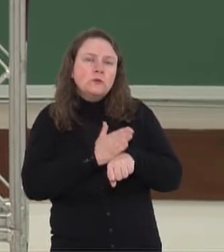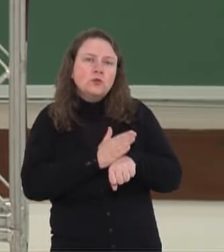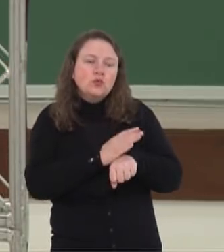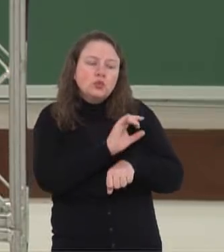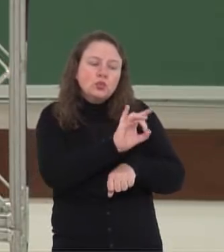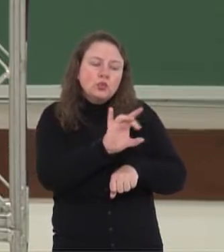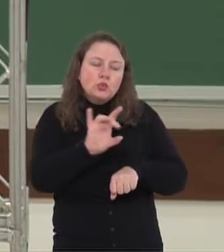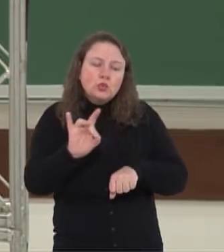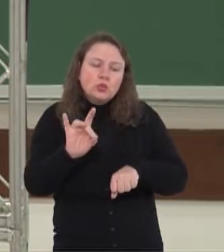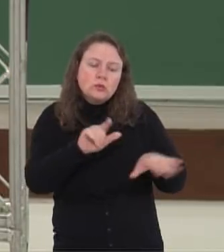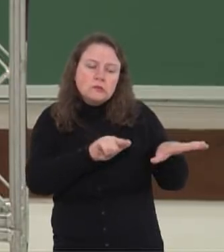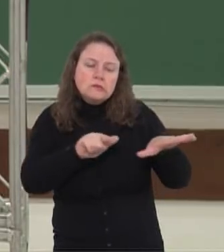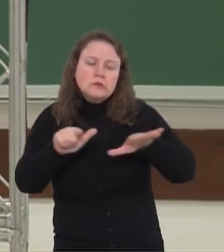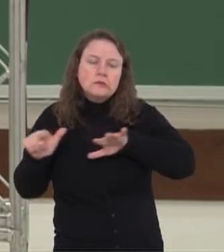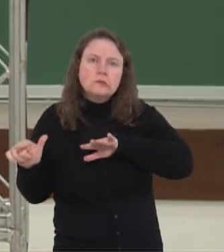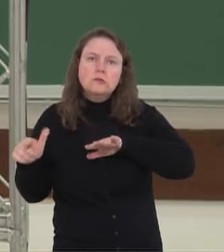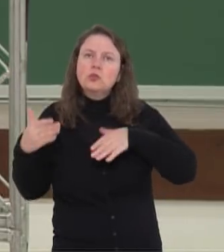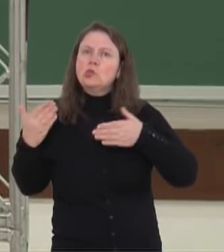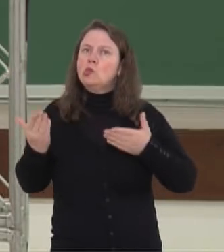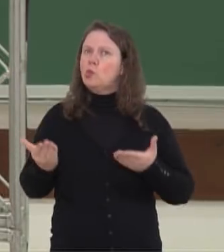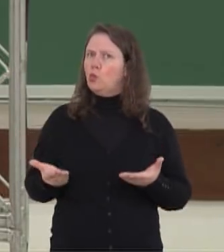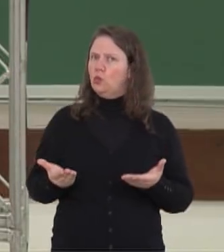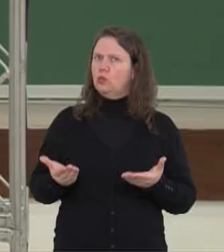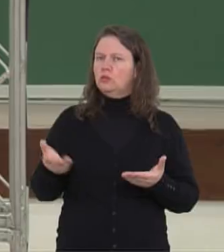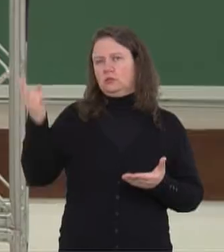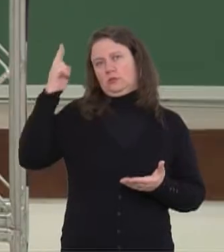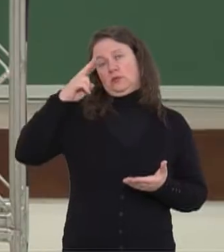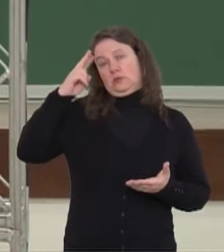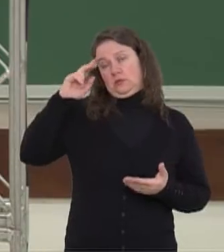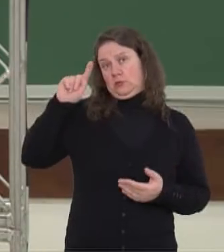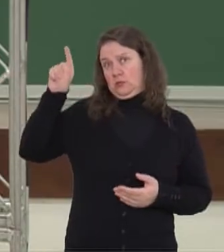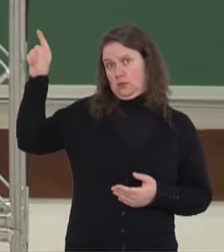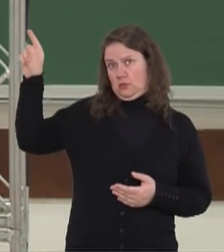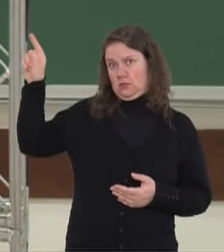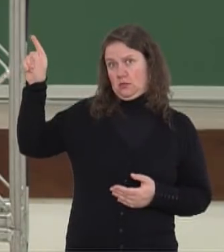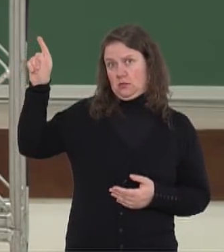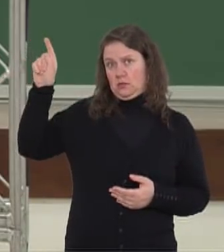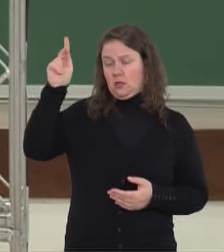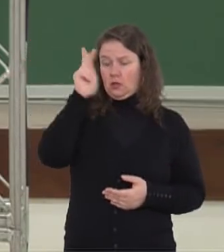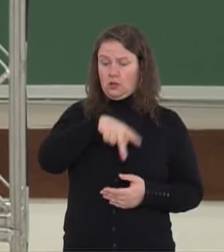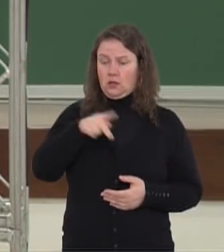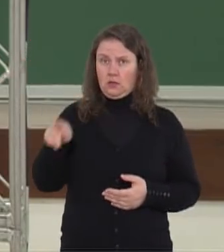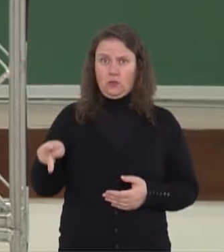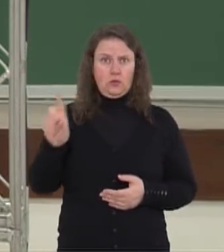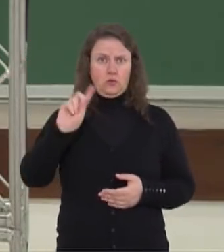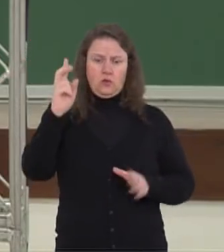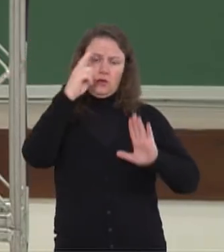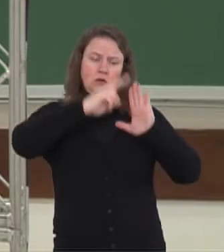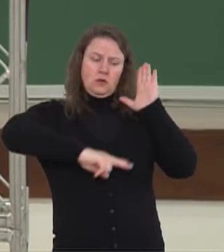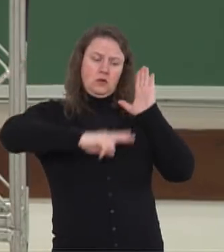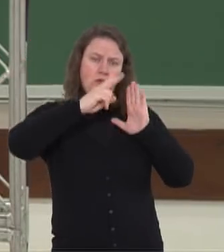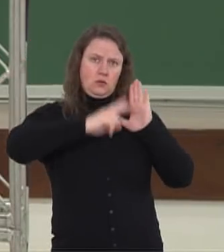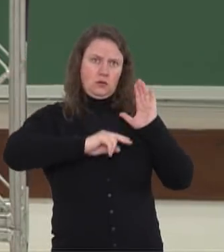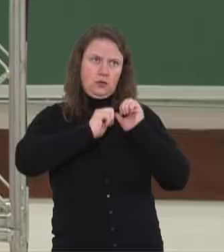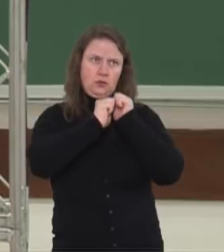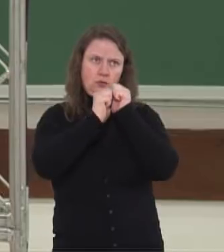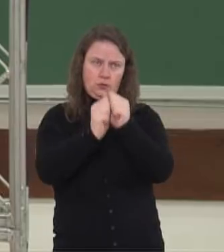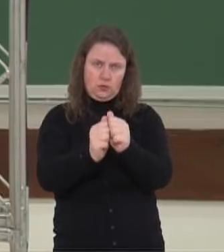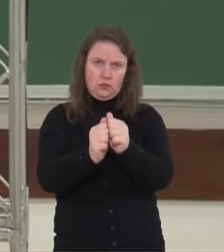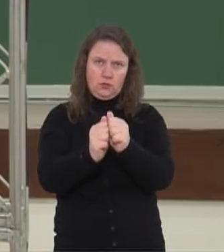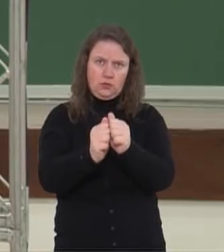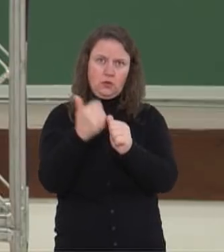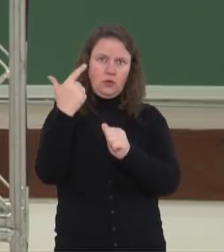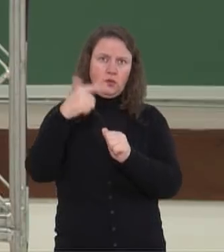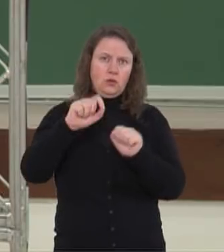dias da semana. Essa é a historinha do Mike. A teacher não vai fazer a leitura para vocês. Eu vou colocar na